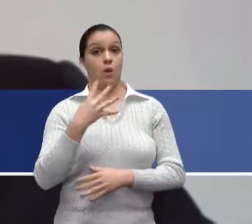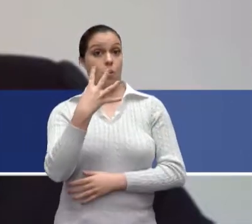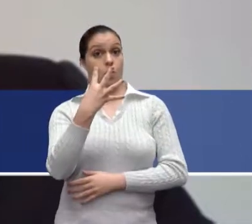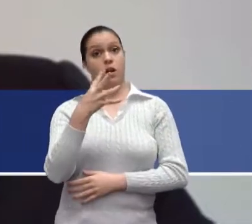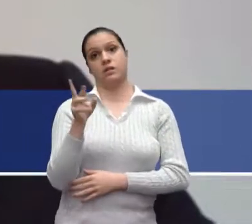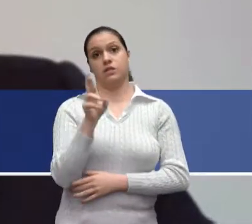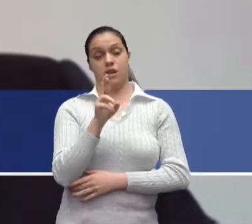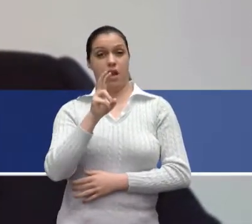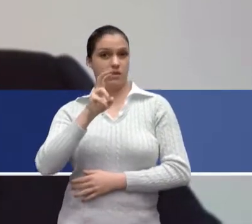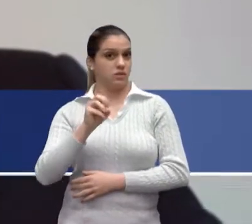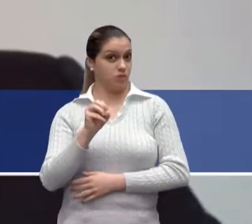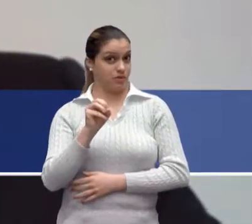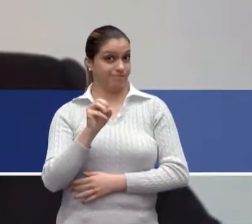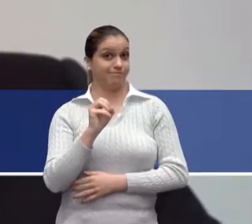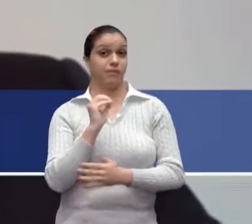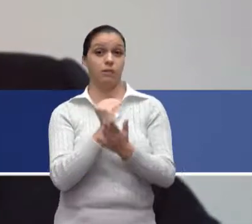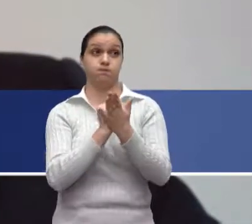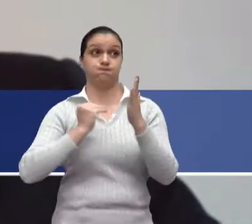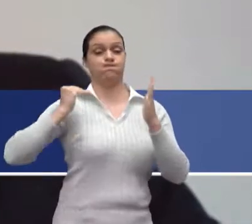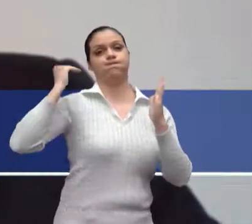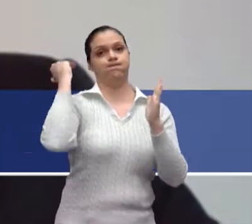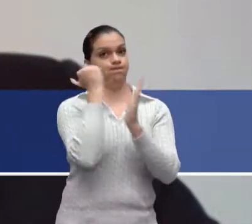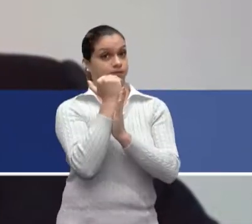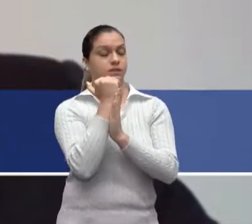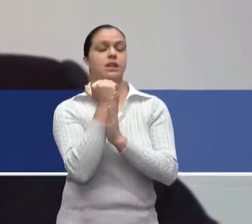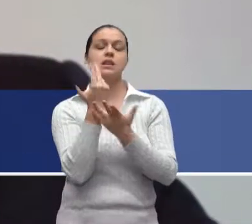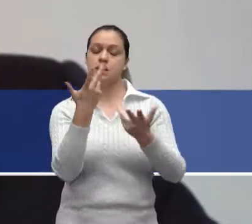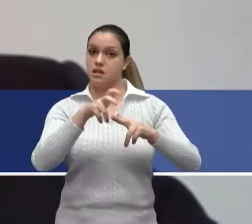do supermercado cerca de R$